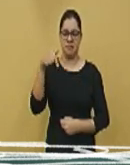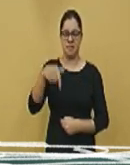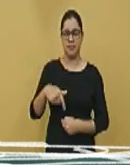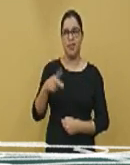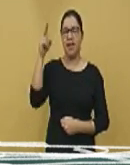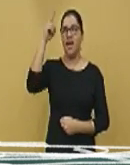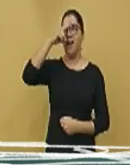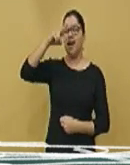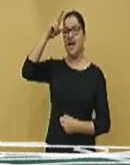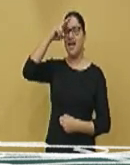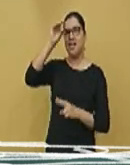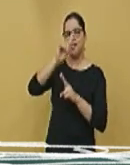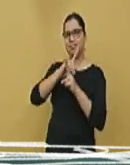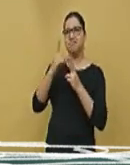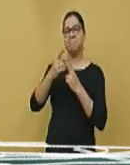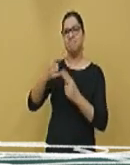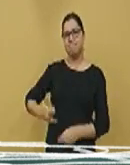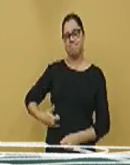UFGD com orgulho.